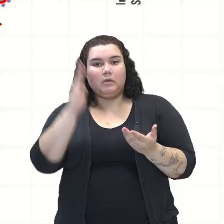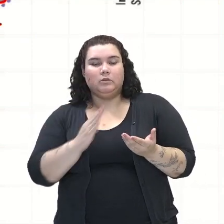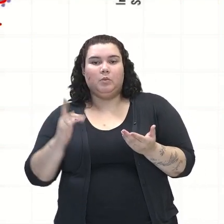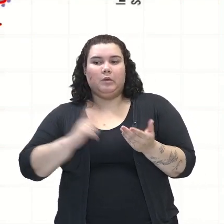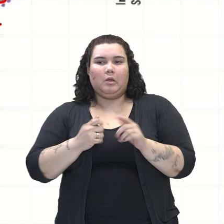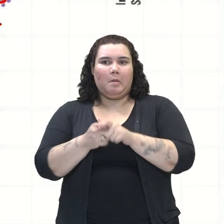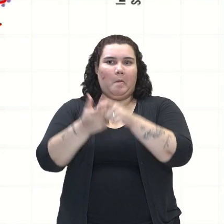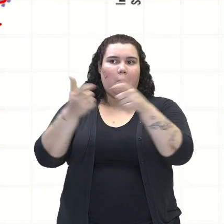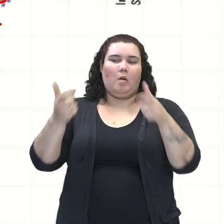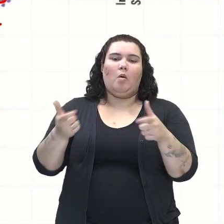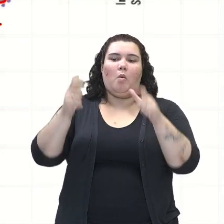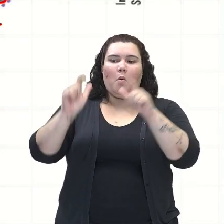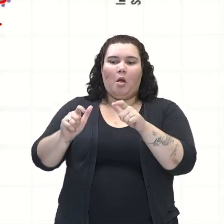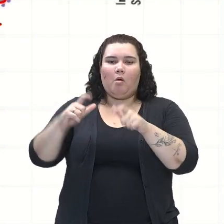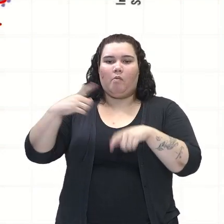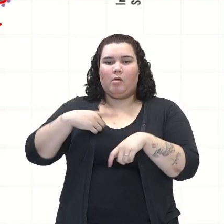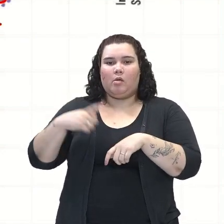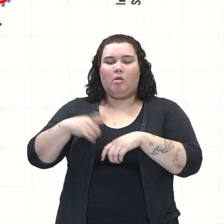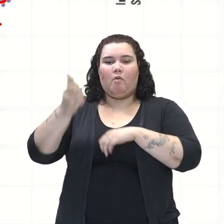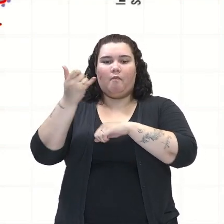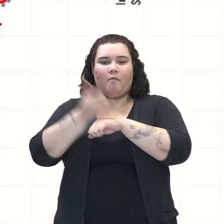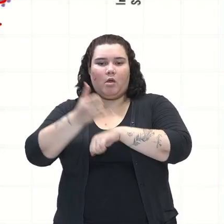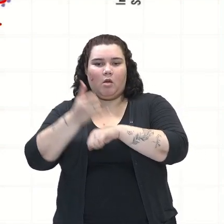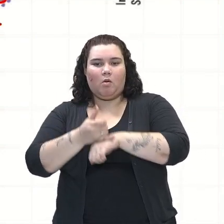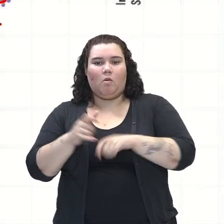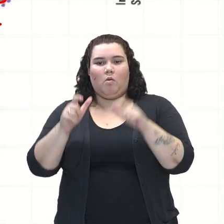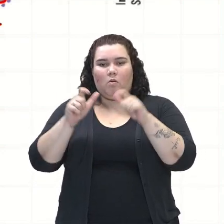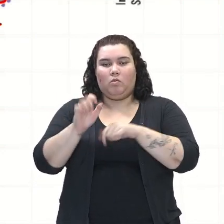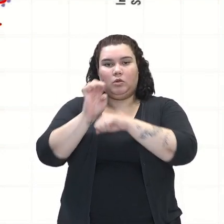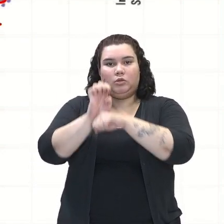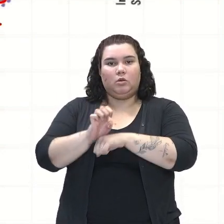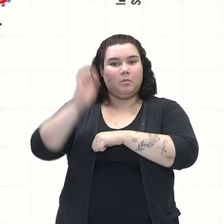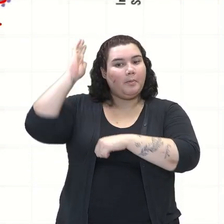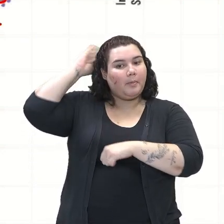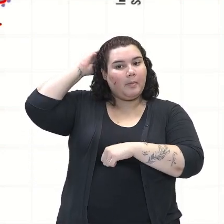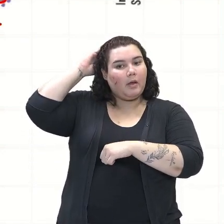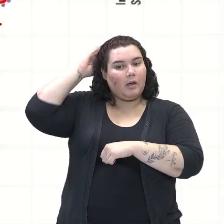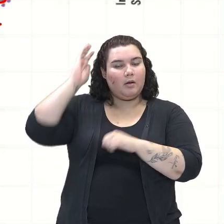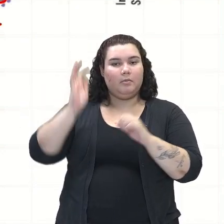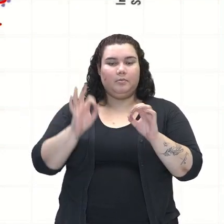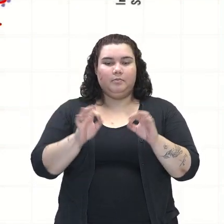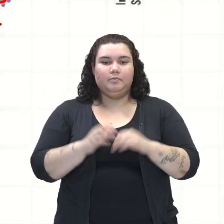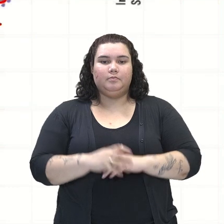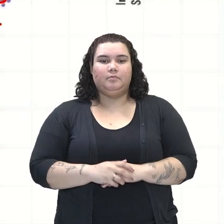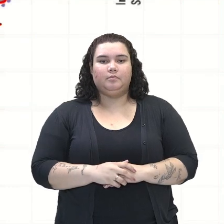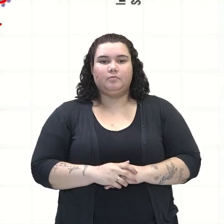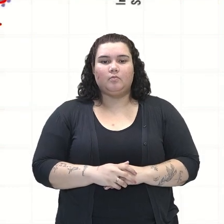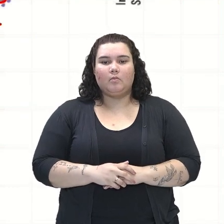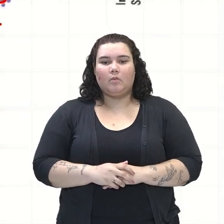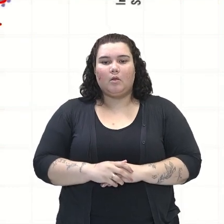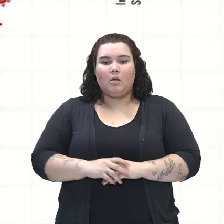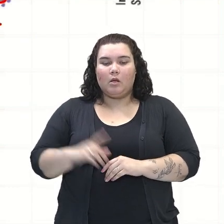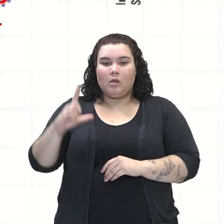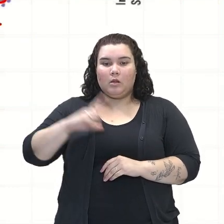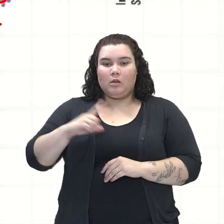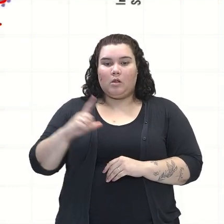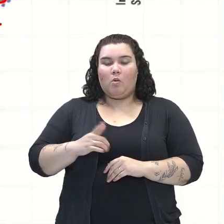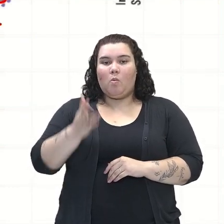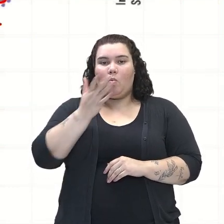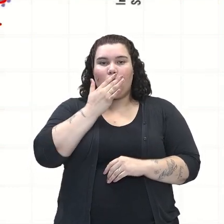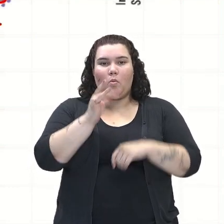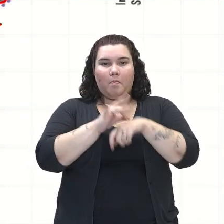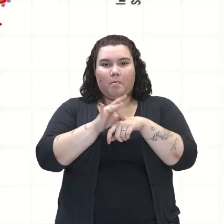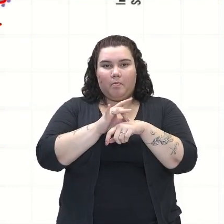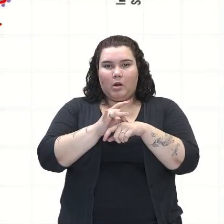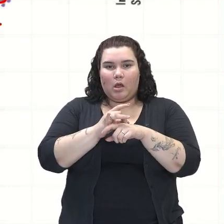de ferro do mundo, lá em Carajás, no estado do Pará, certo? Aonde nós temos os quadradinhos em preto são as